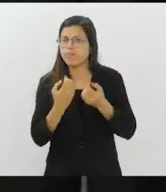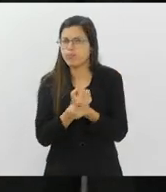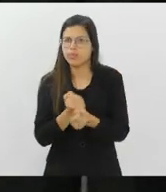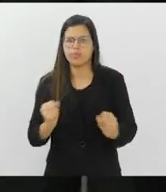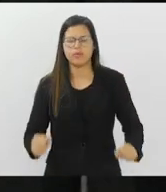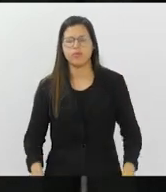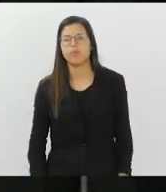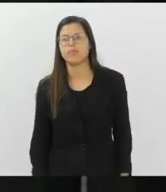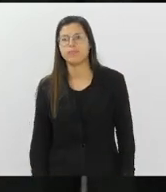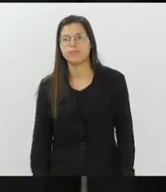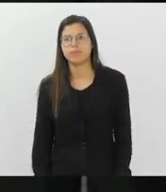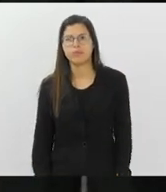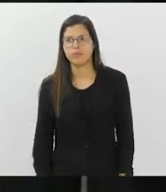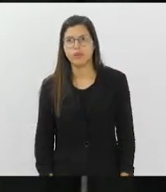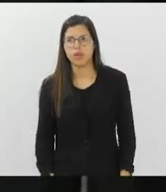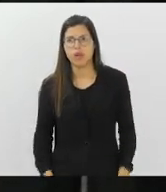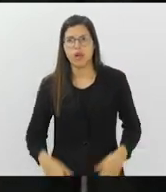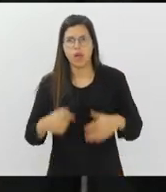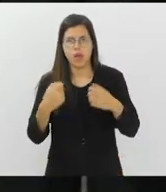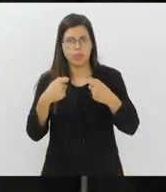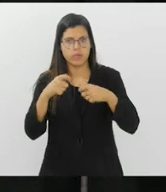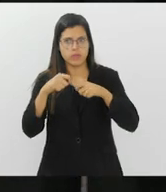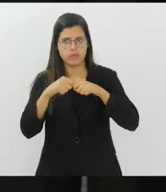com... Tive que fazer